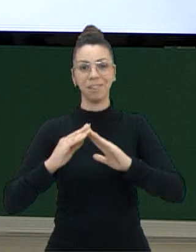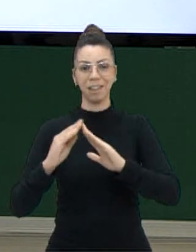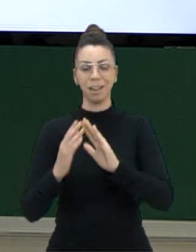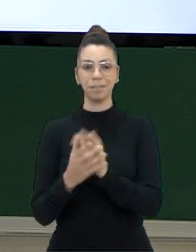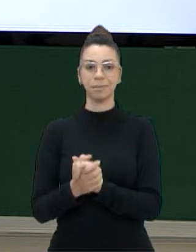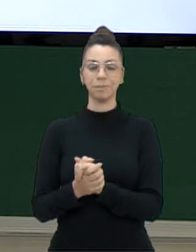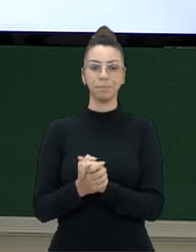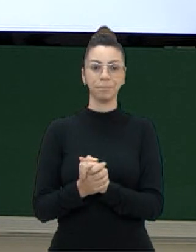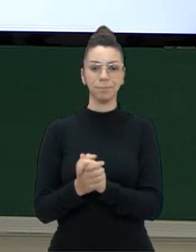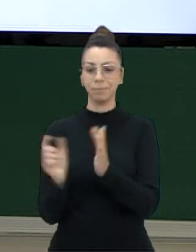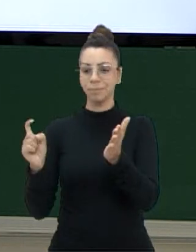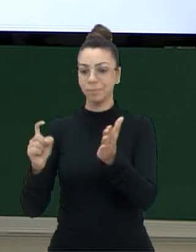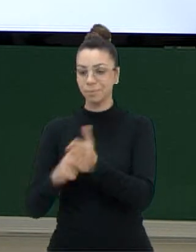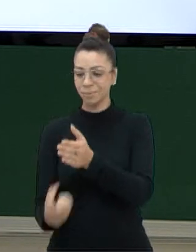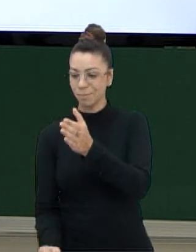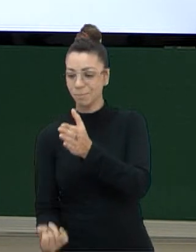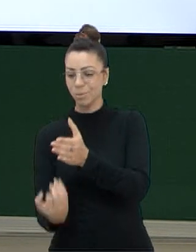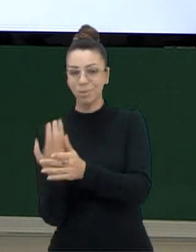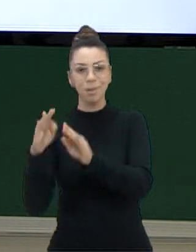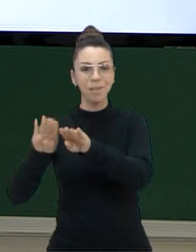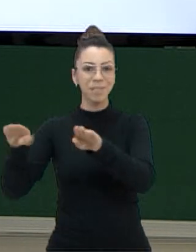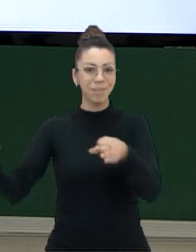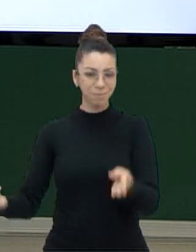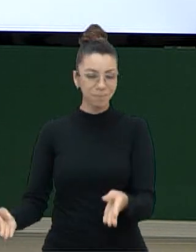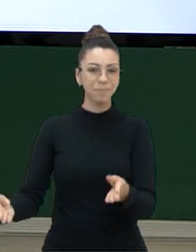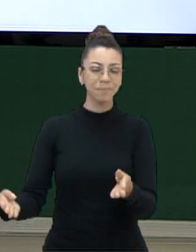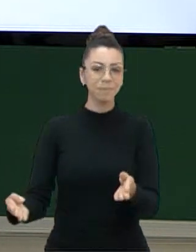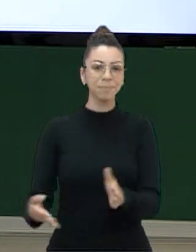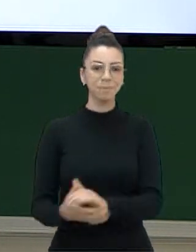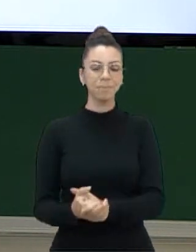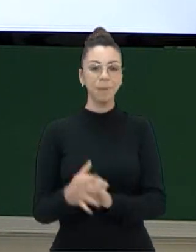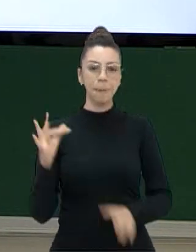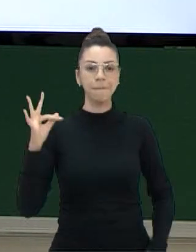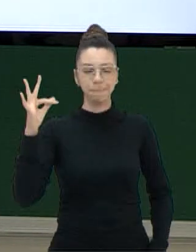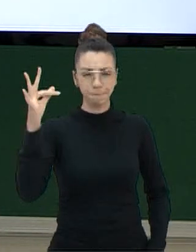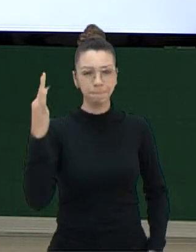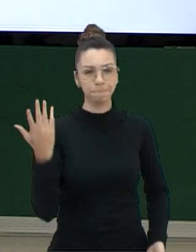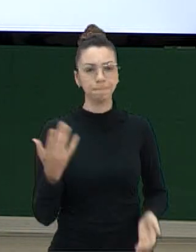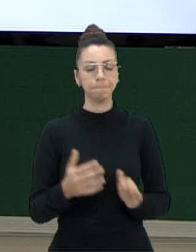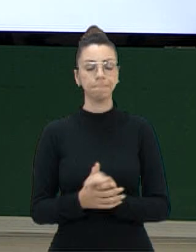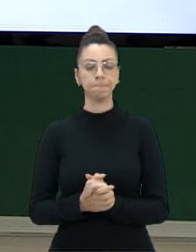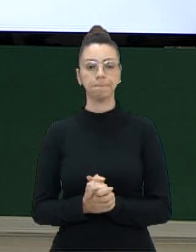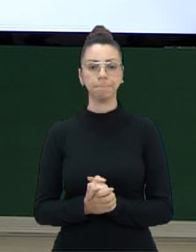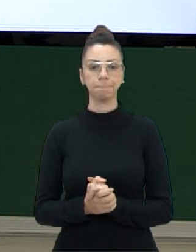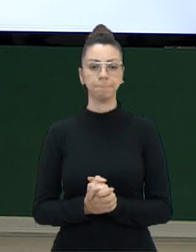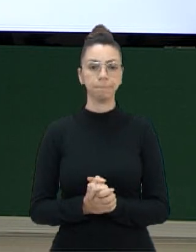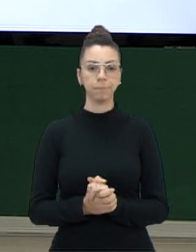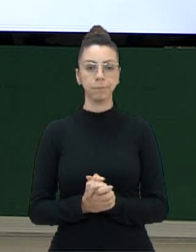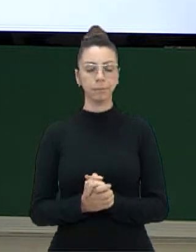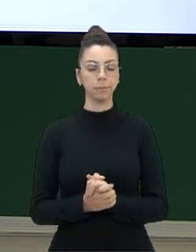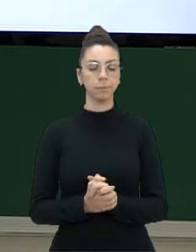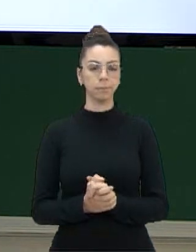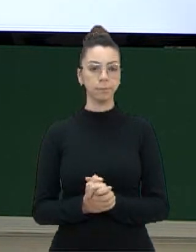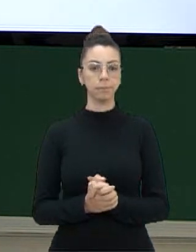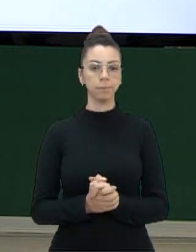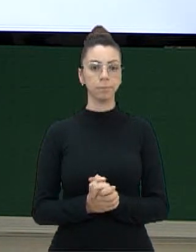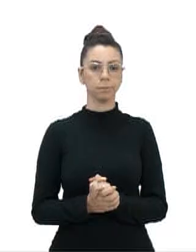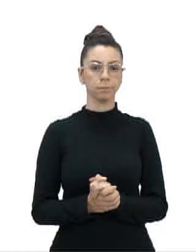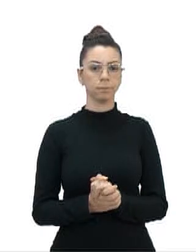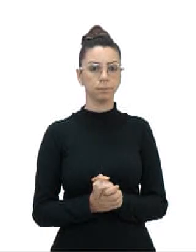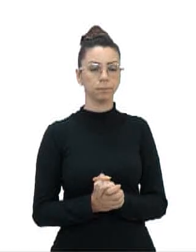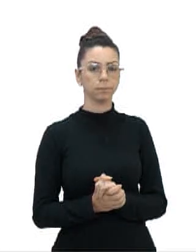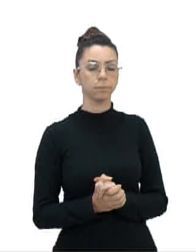outro, aparecia a mesa, e aí nós observamos então esse efeito futurístico, ¿sí? Em uma habitação, o que é possível